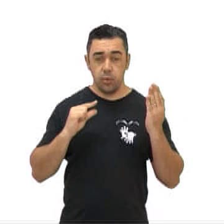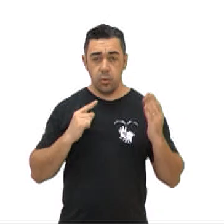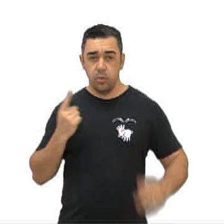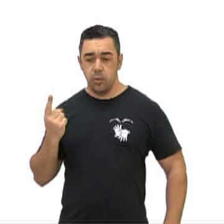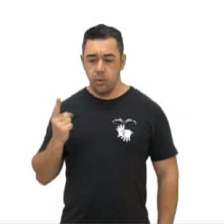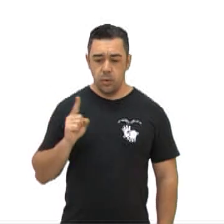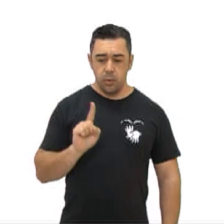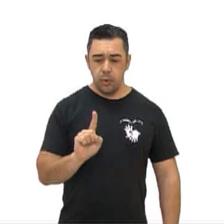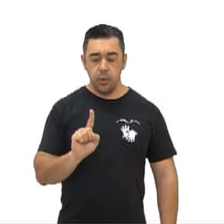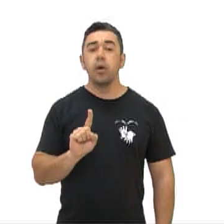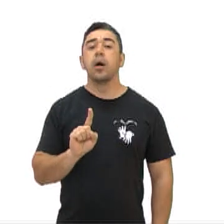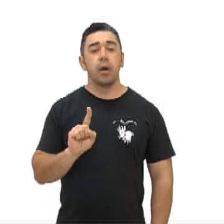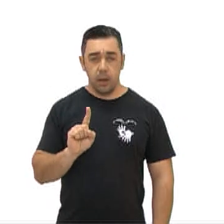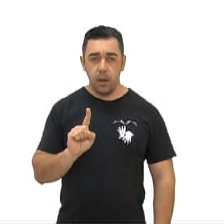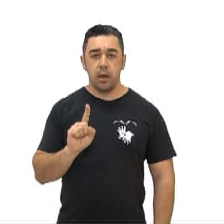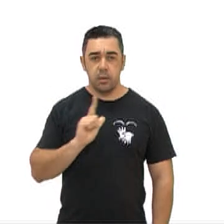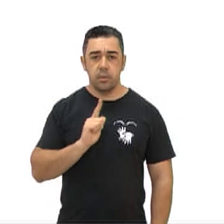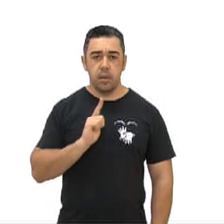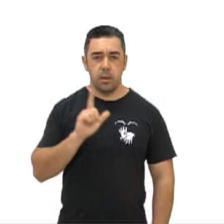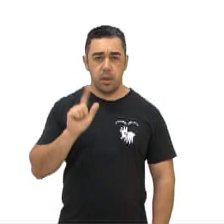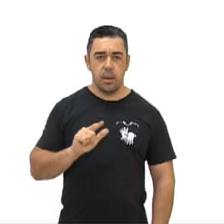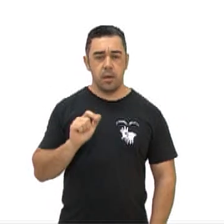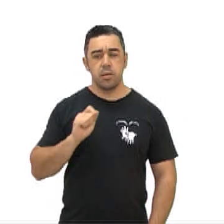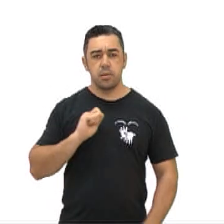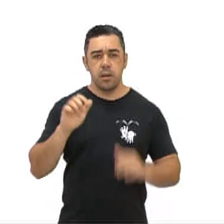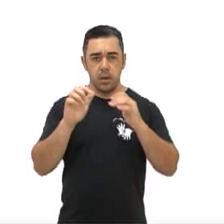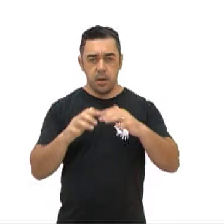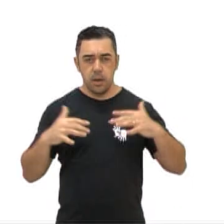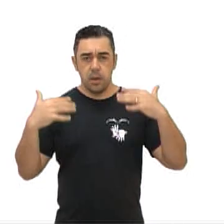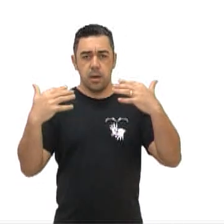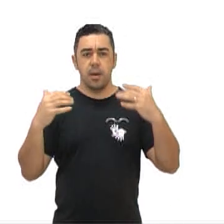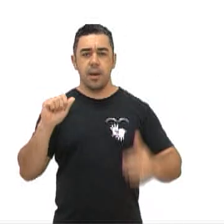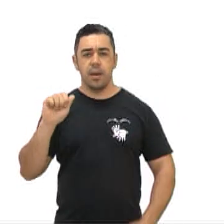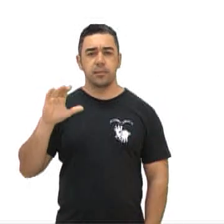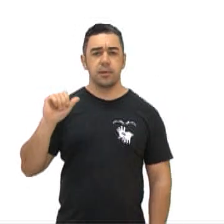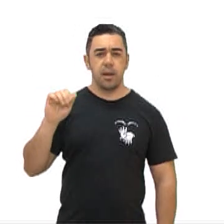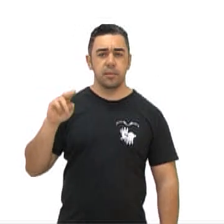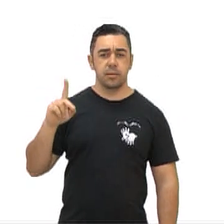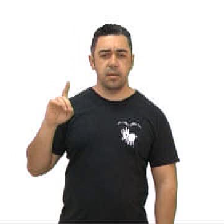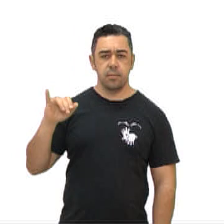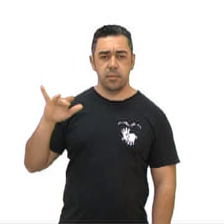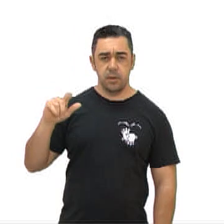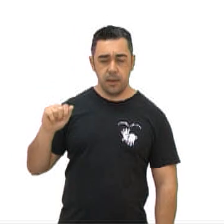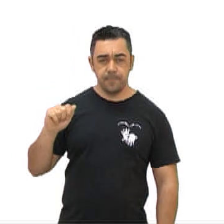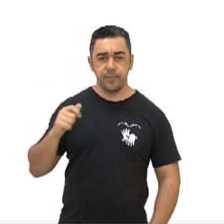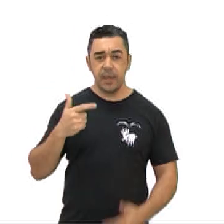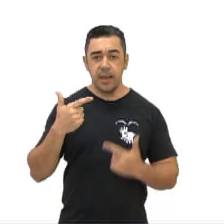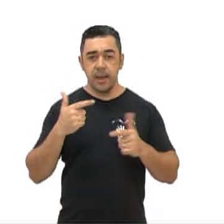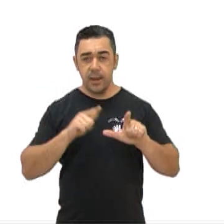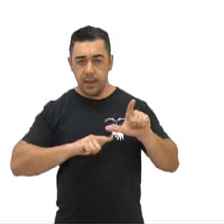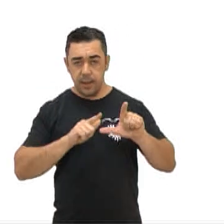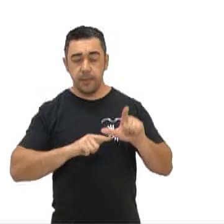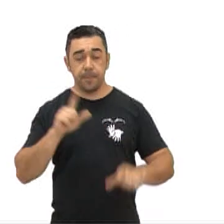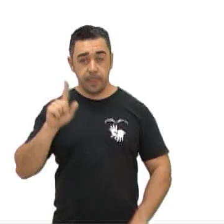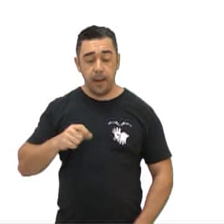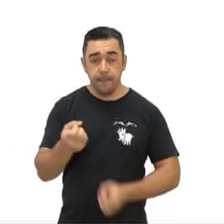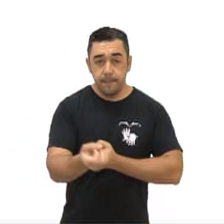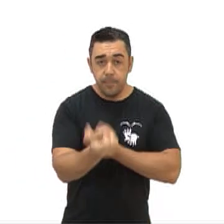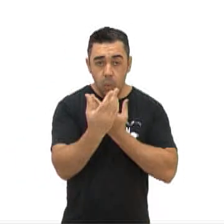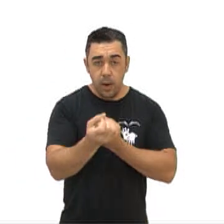posse na Academia Brasileira de Letras, em solenidade, né? Este grande poeta pernambucano também